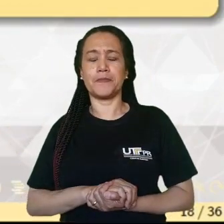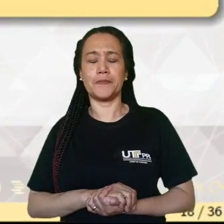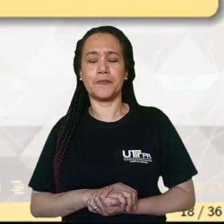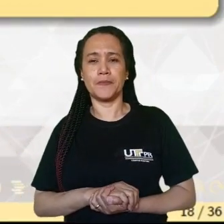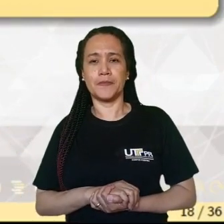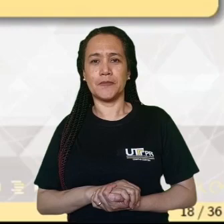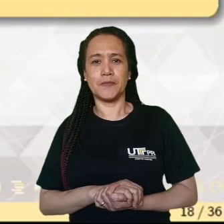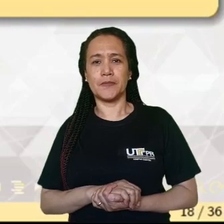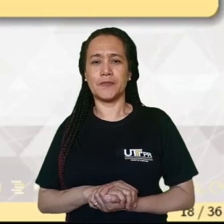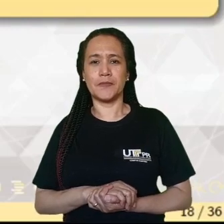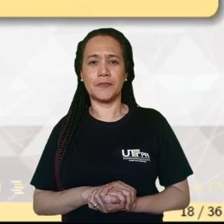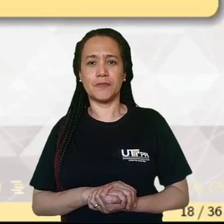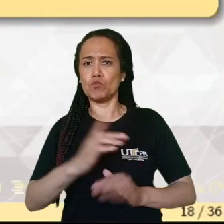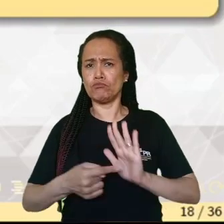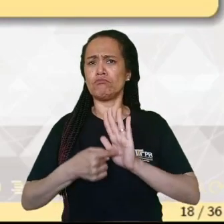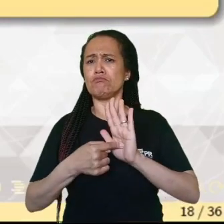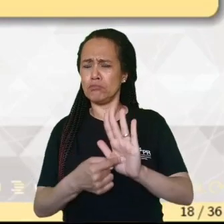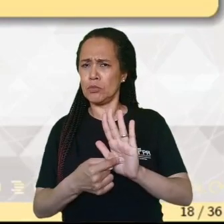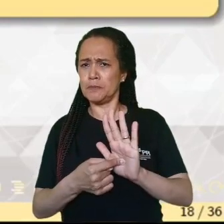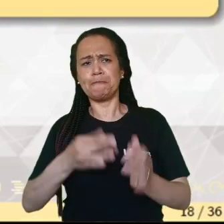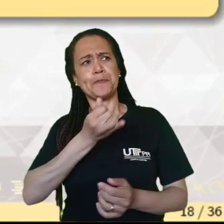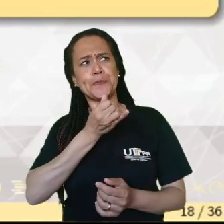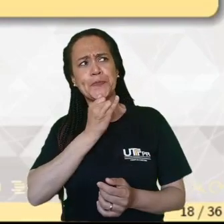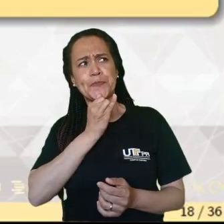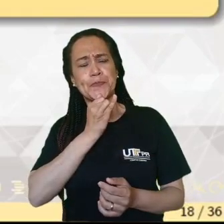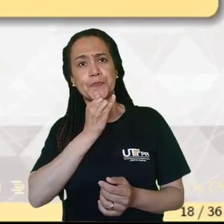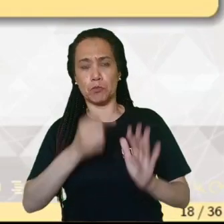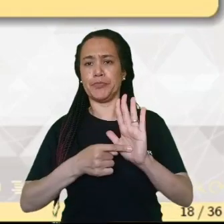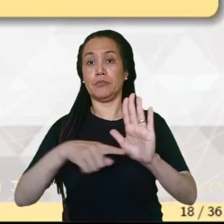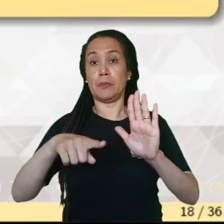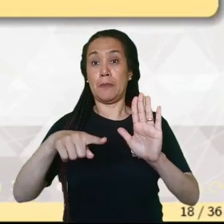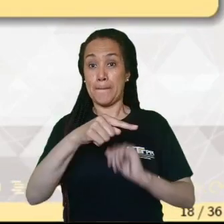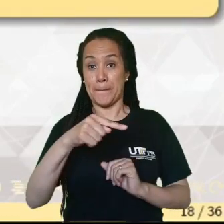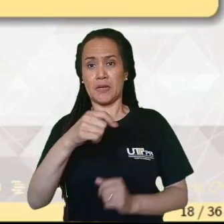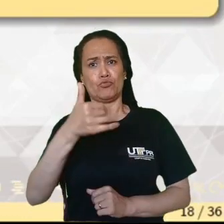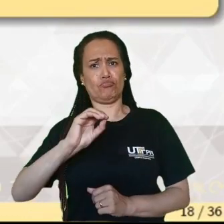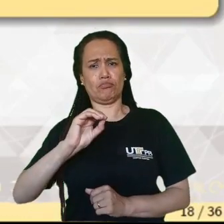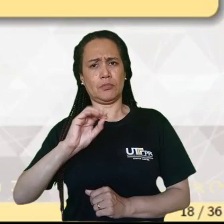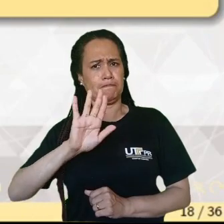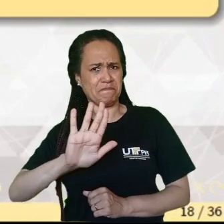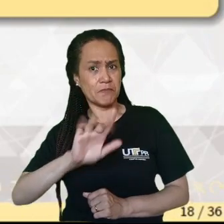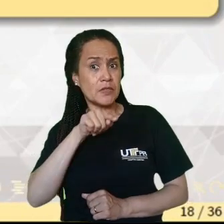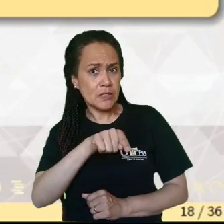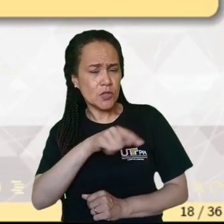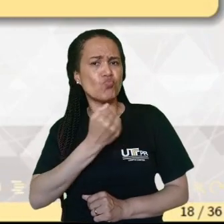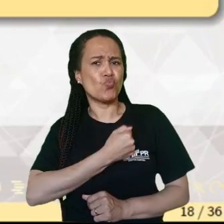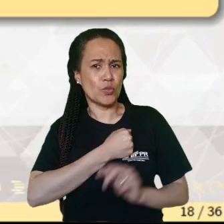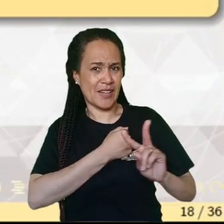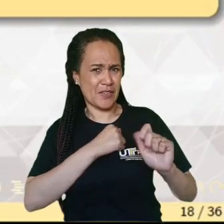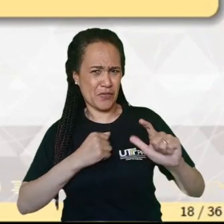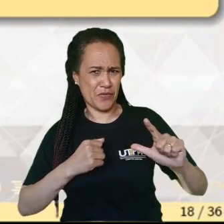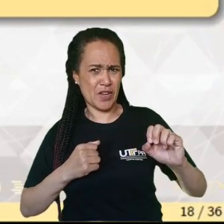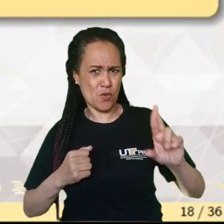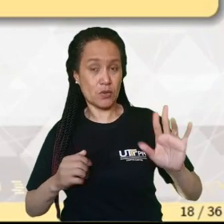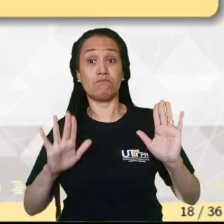4, 5, 4, 3, e aparece, vamos supor, menos 10. Esse valor que ocorre ali é um valor muito extremo